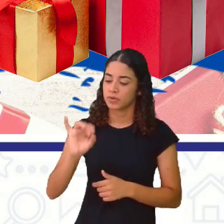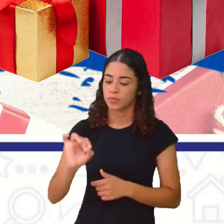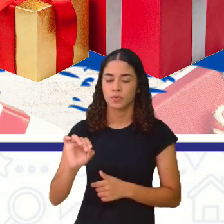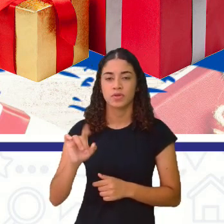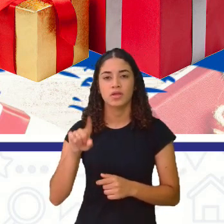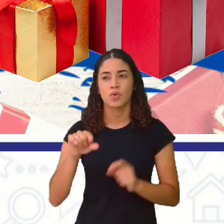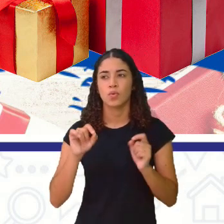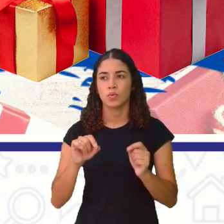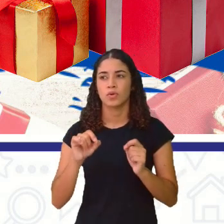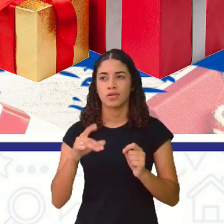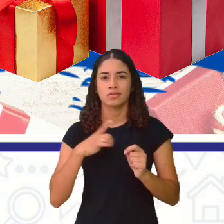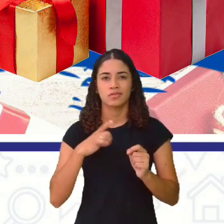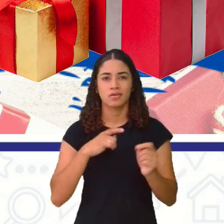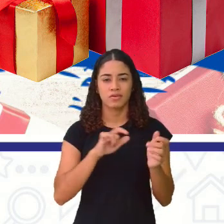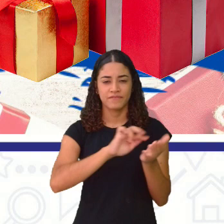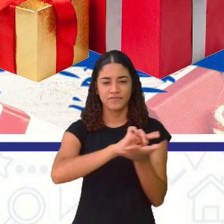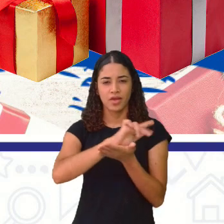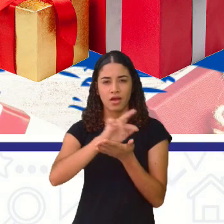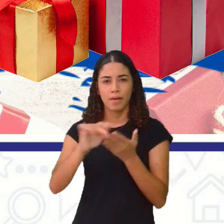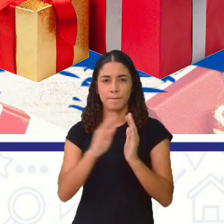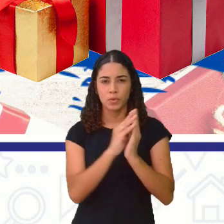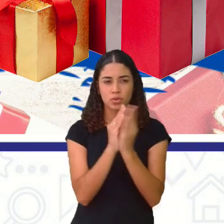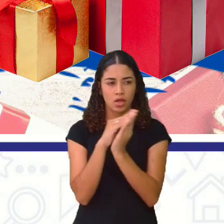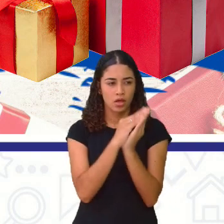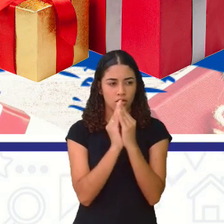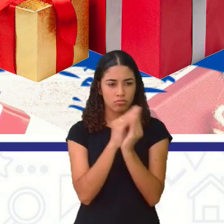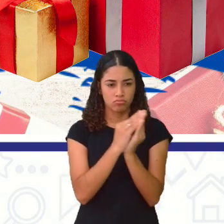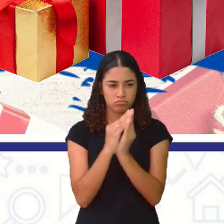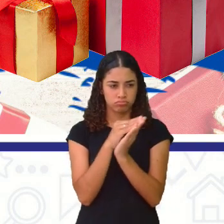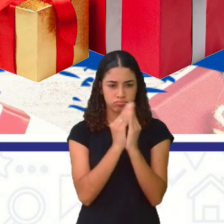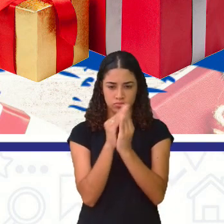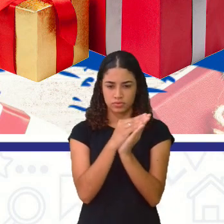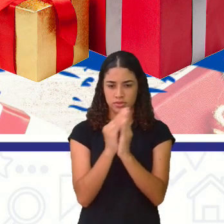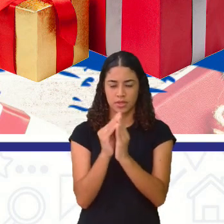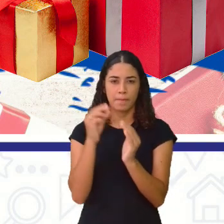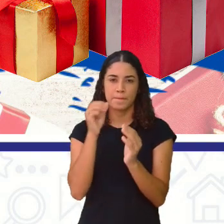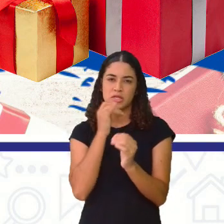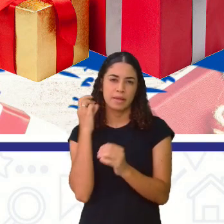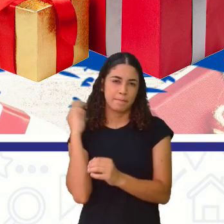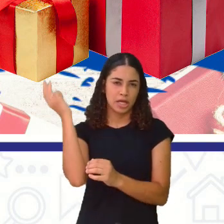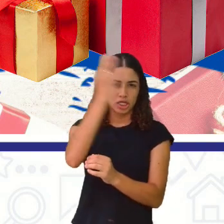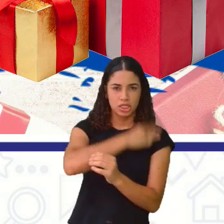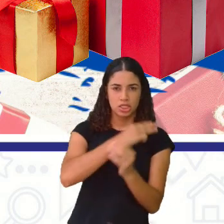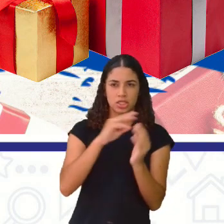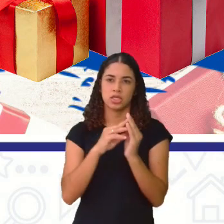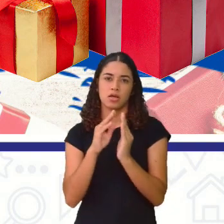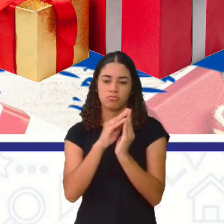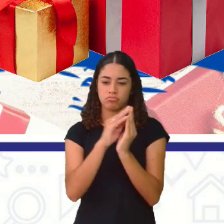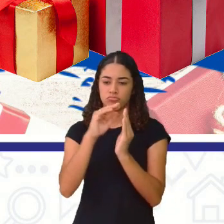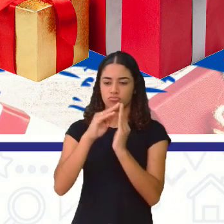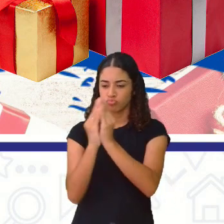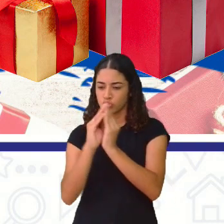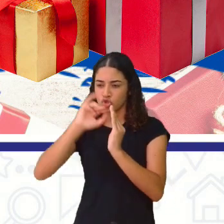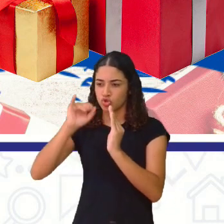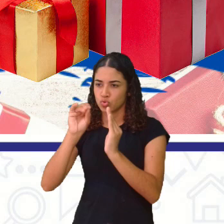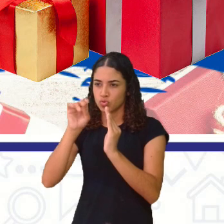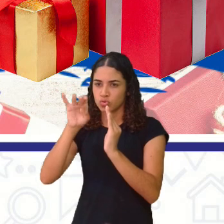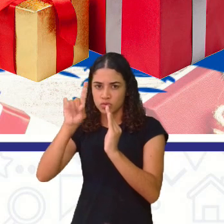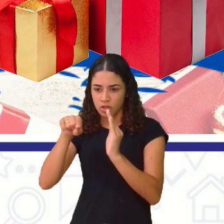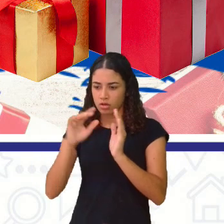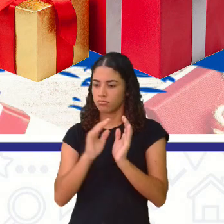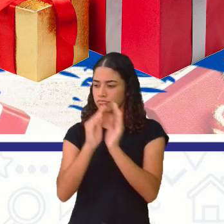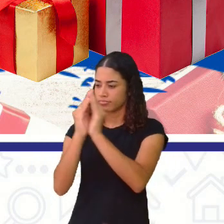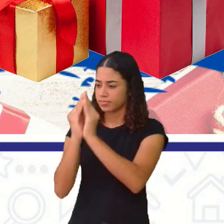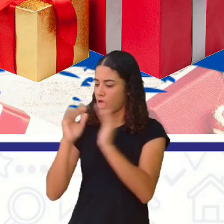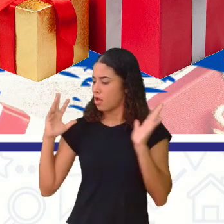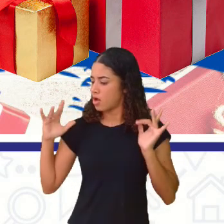ornamentação que tem vários bonequinhos ali simbolizando, por exemplo, Maria, José, o menino Jesus, os reis magos, os anjos,